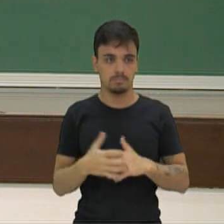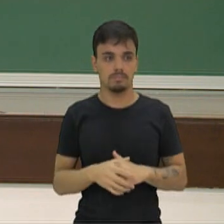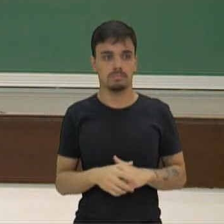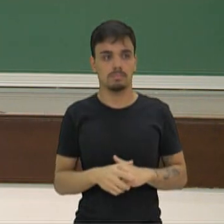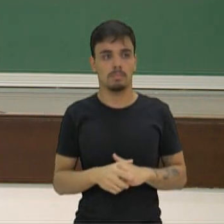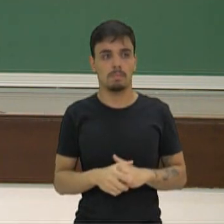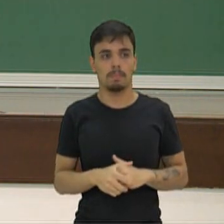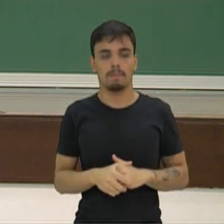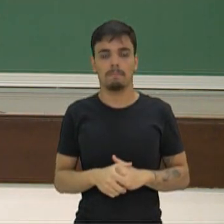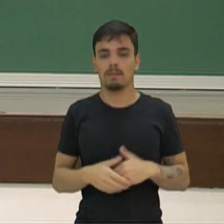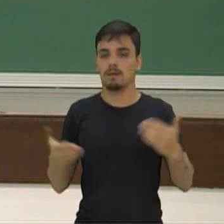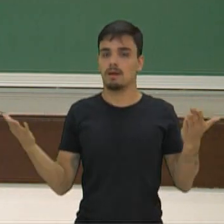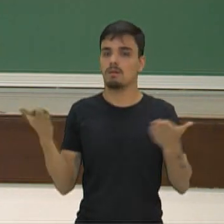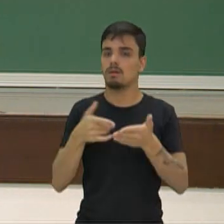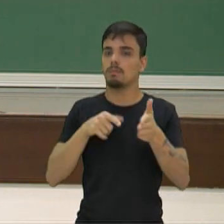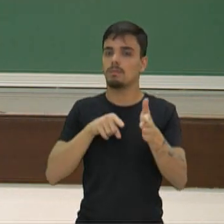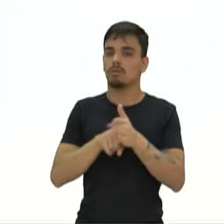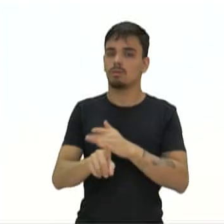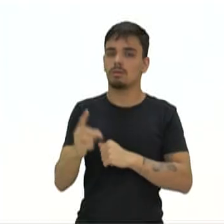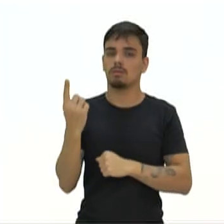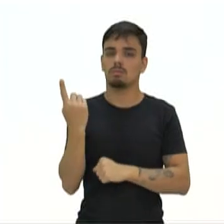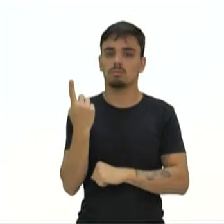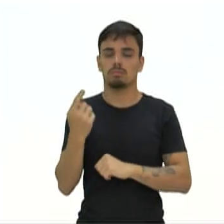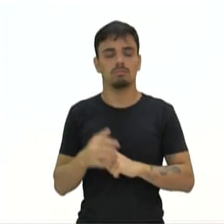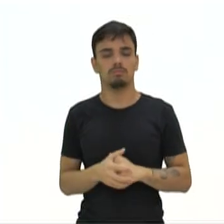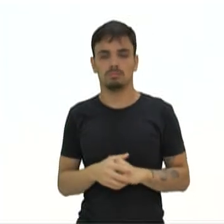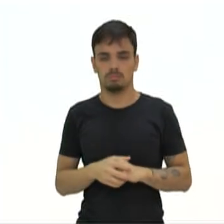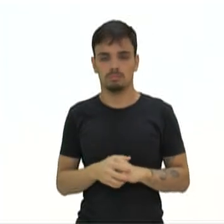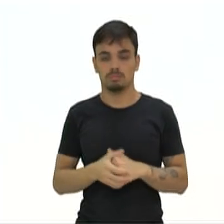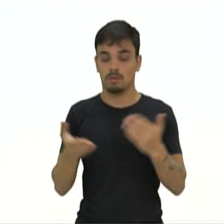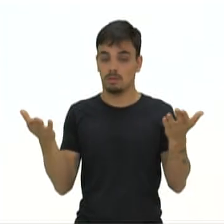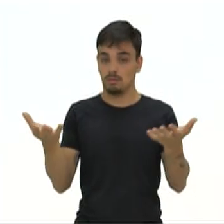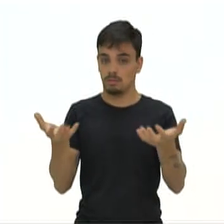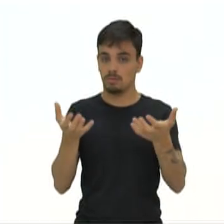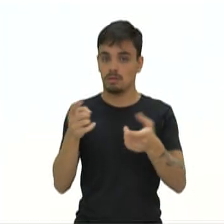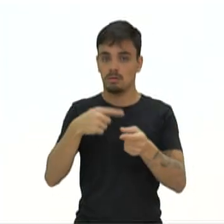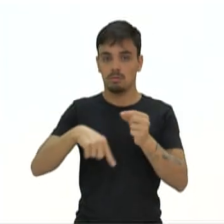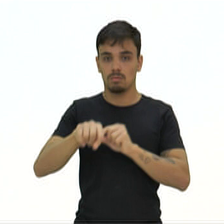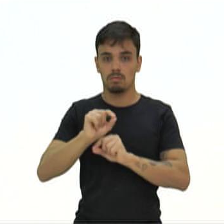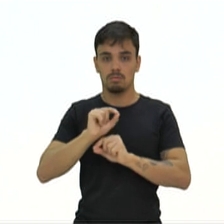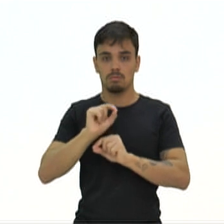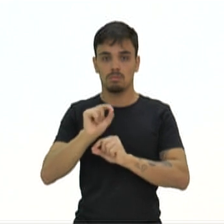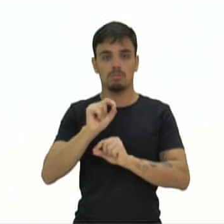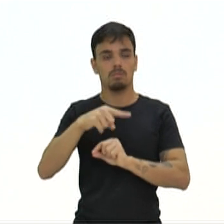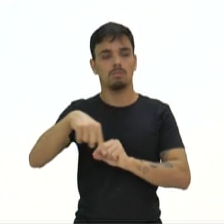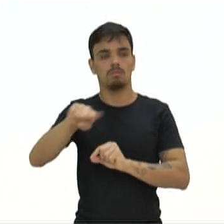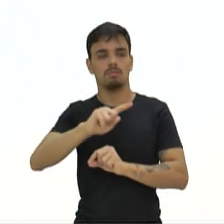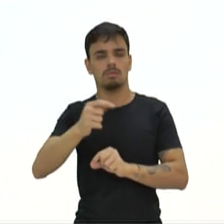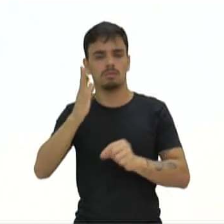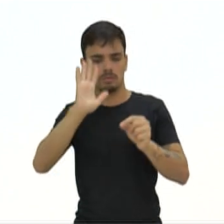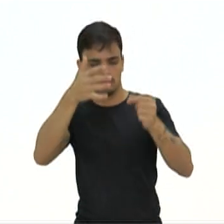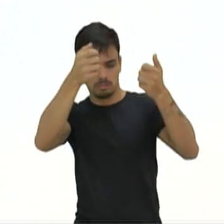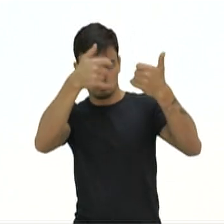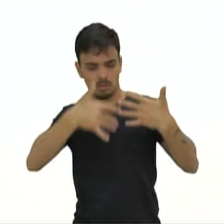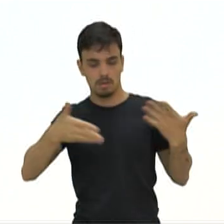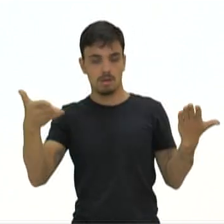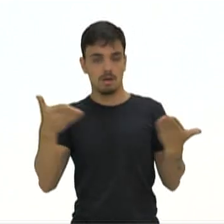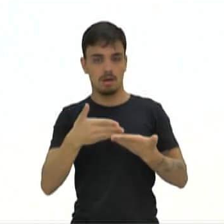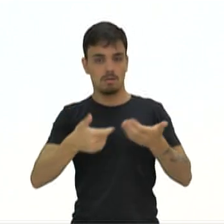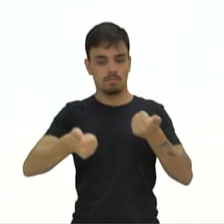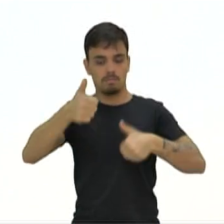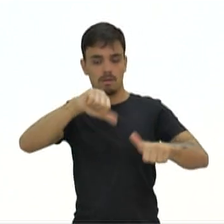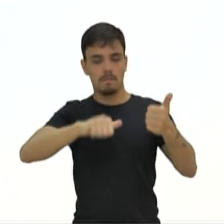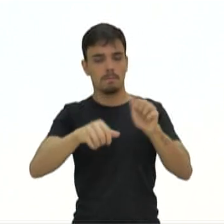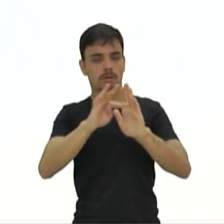Muito bem. Questão 1. Eu quero que você, agora, diante do que eu falei para você, elabore